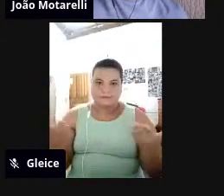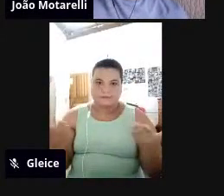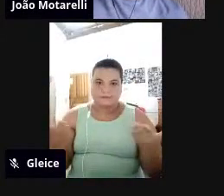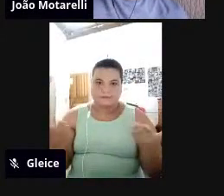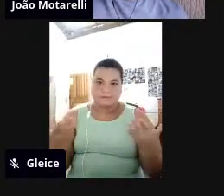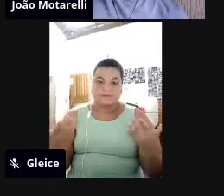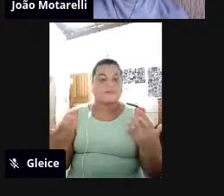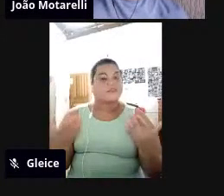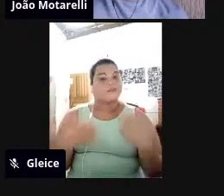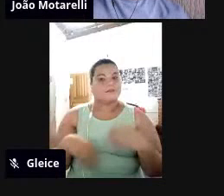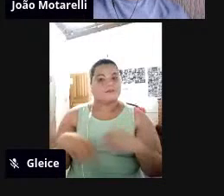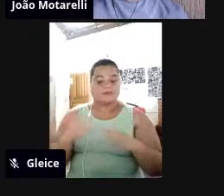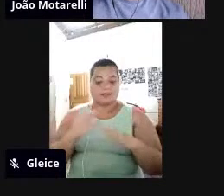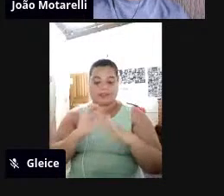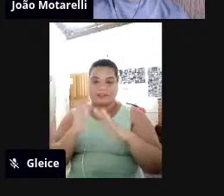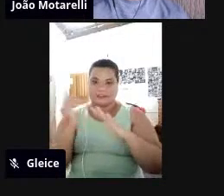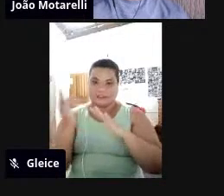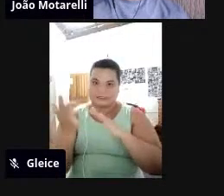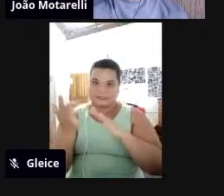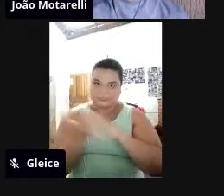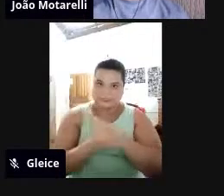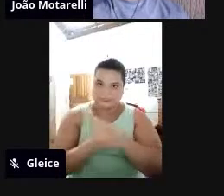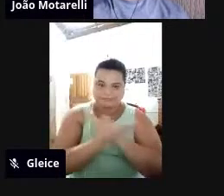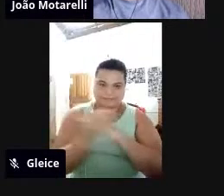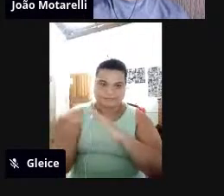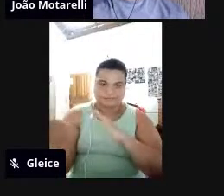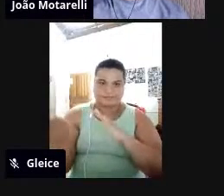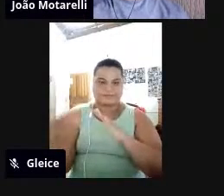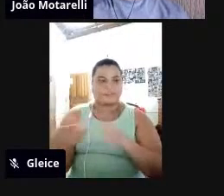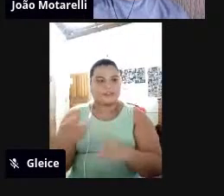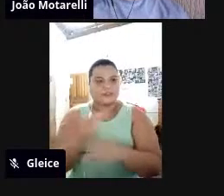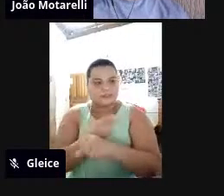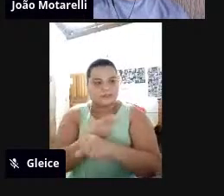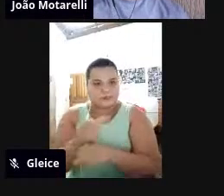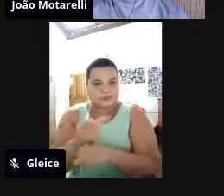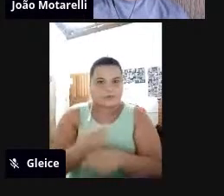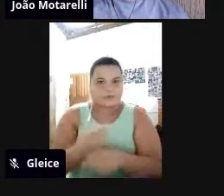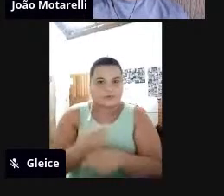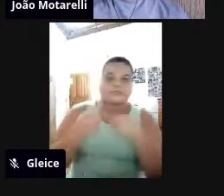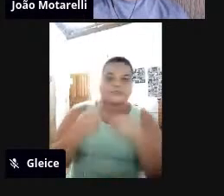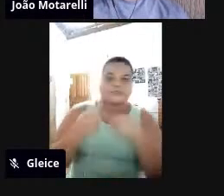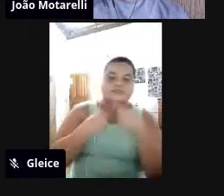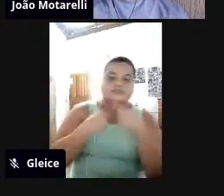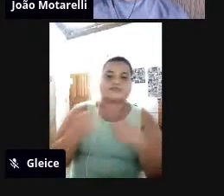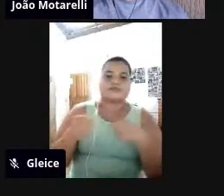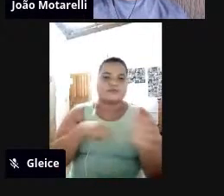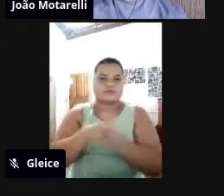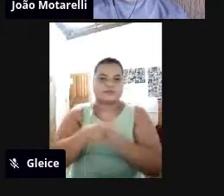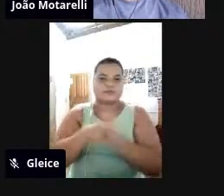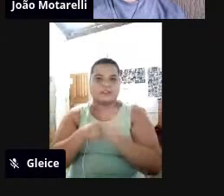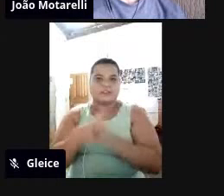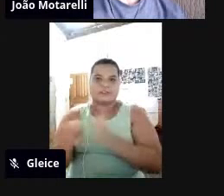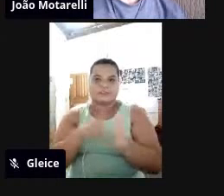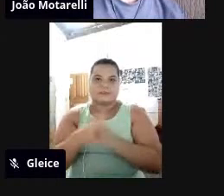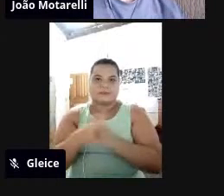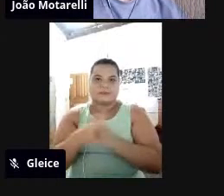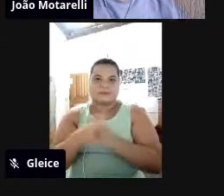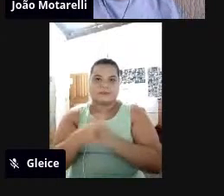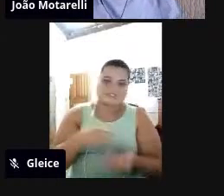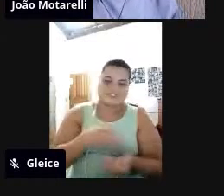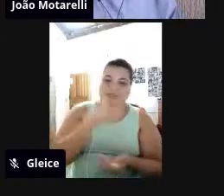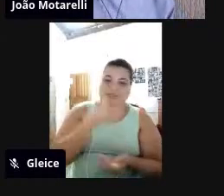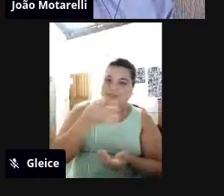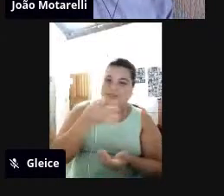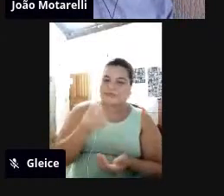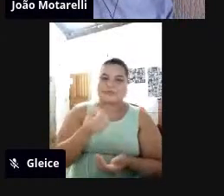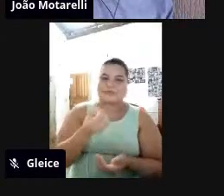contatos, fiquem à vontade para me procurar, caso tenham dúvidas, perguntas, ou elogios, ou críticas, fico à